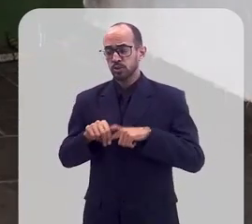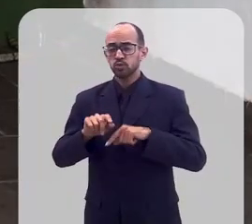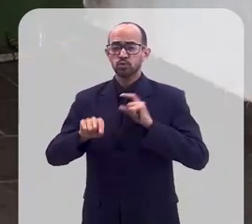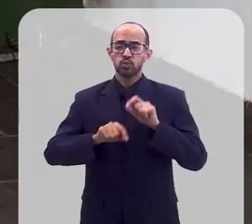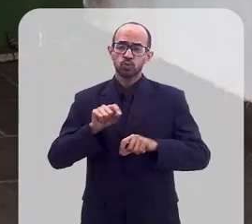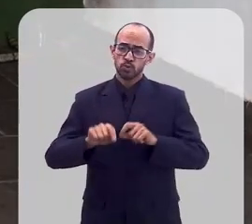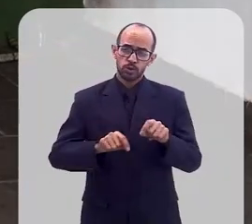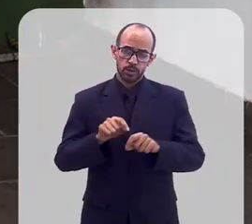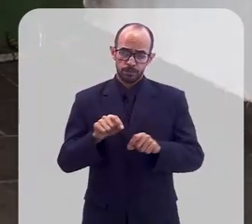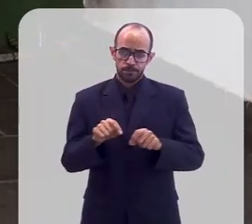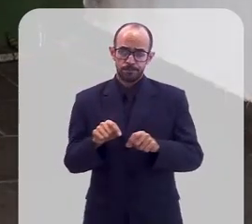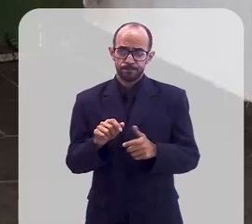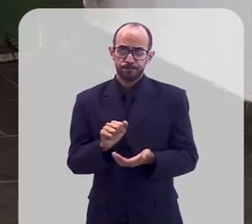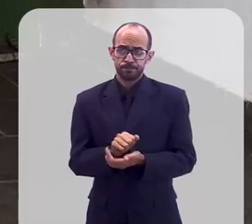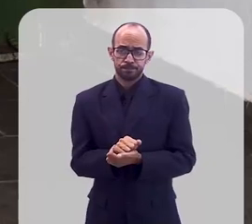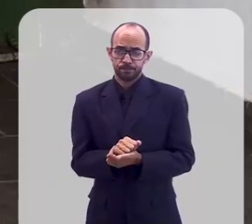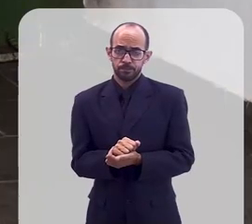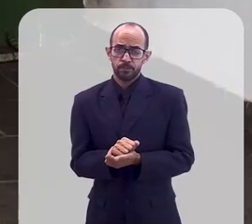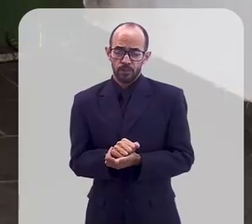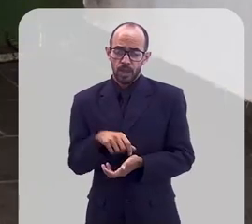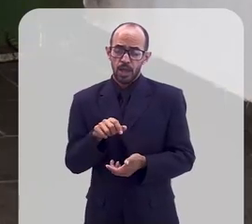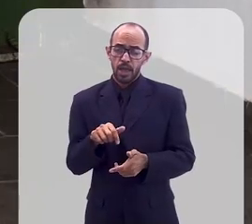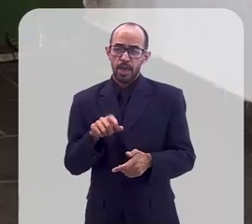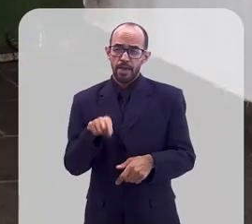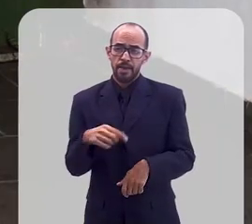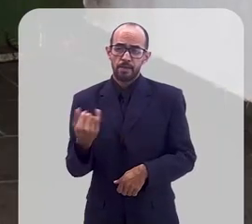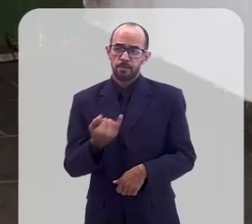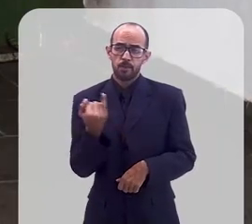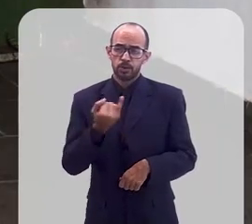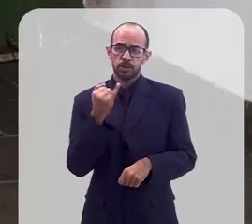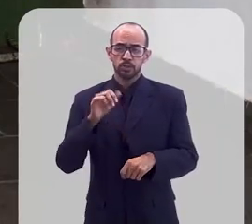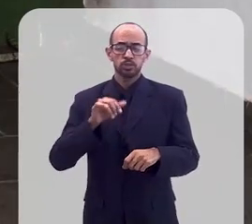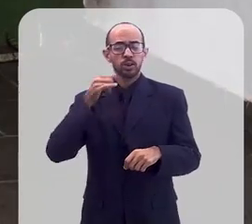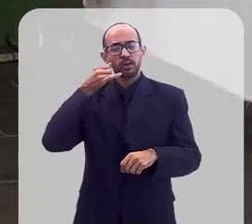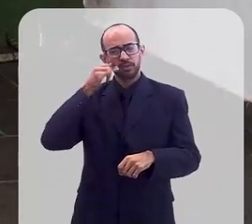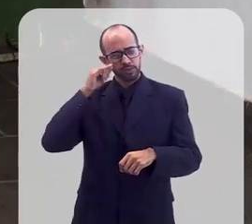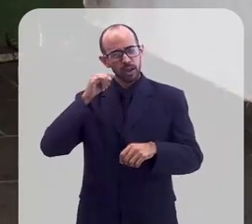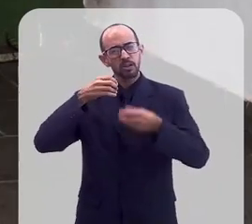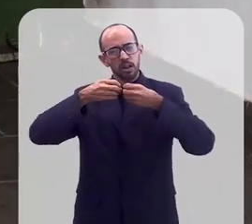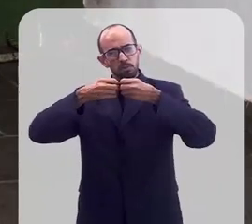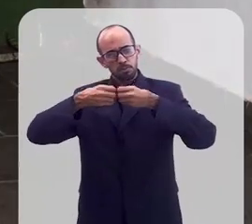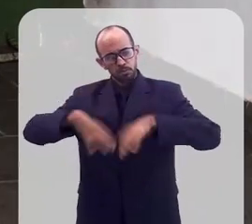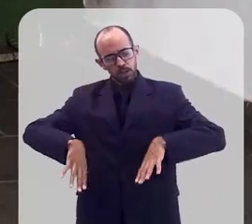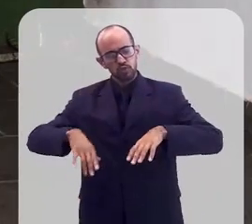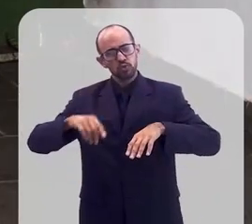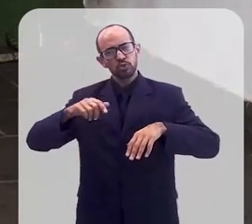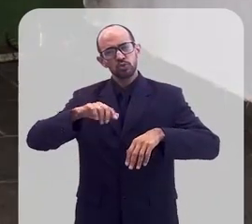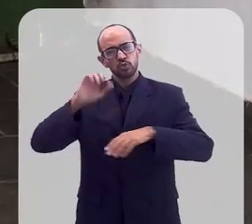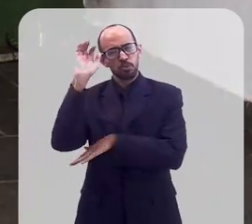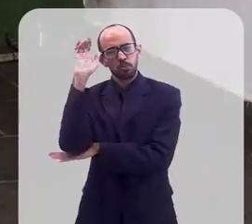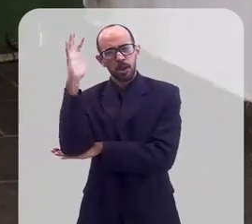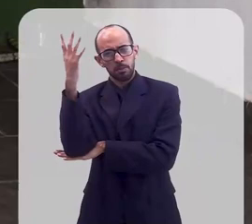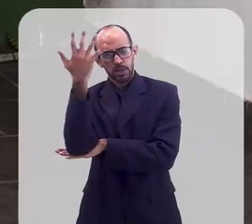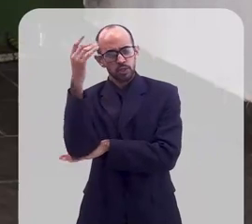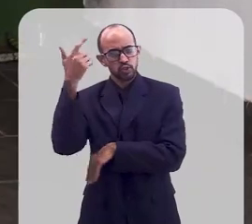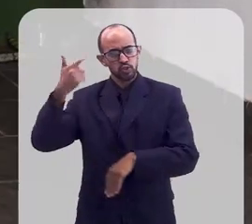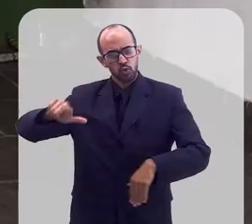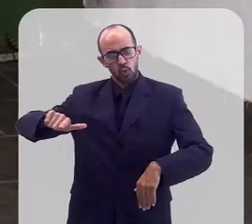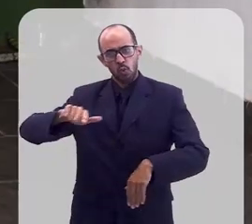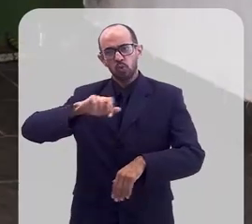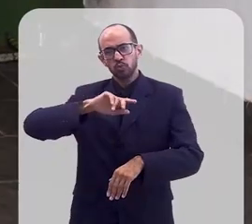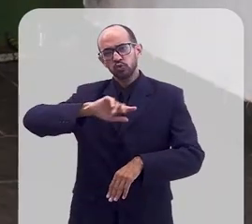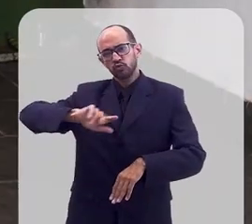levando em consideração a isso, essa devida importância de não prejudicar o meio ambiente que outras